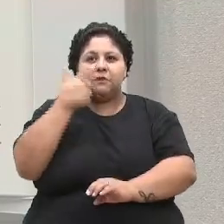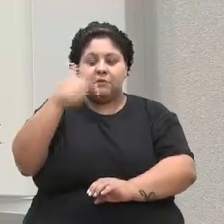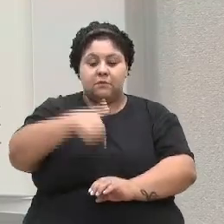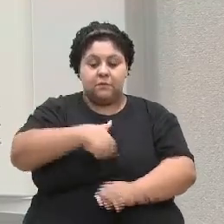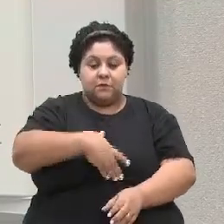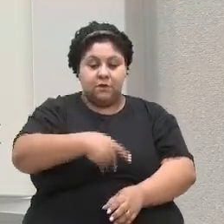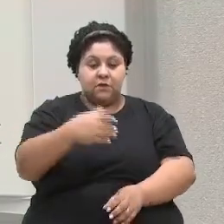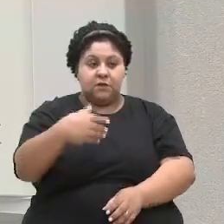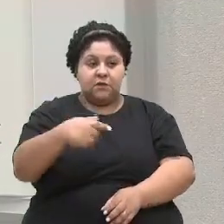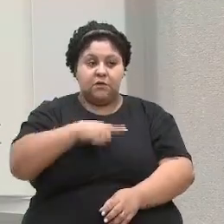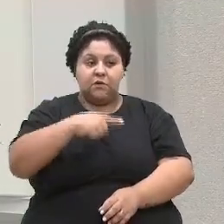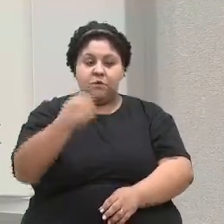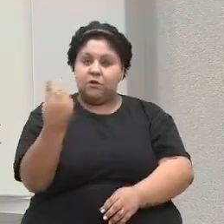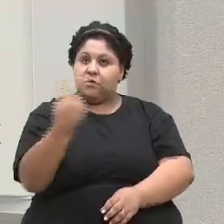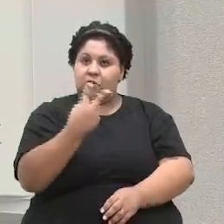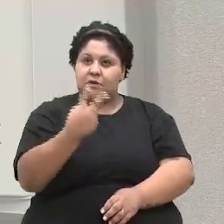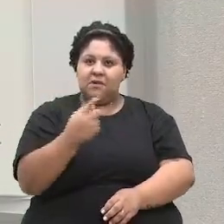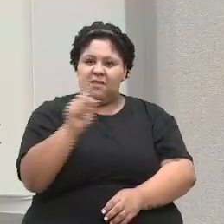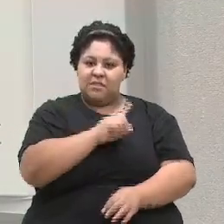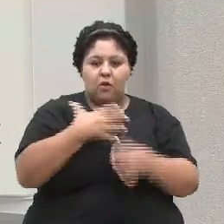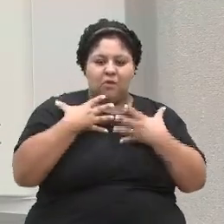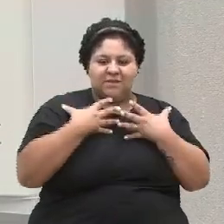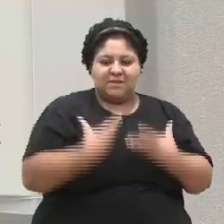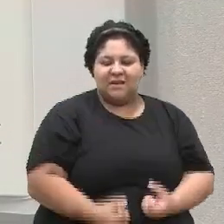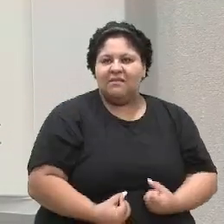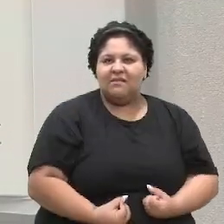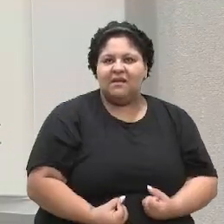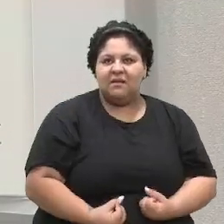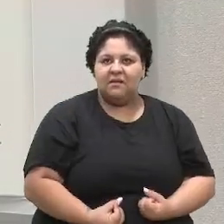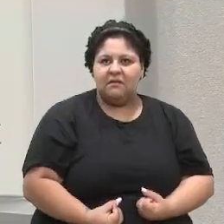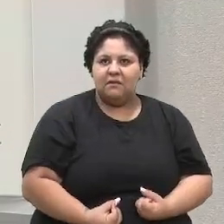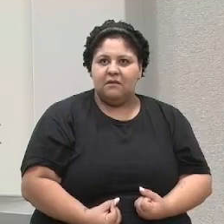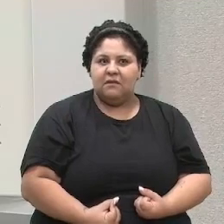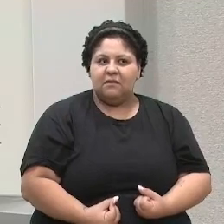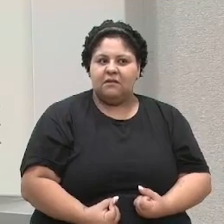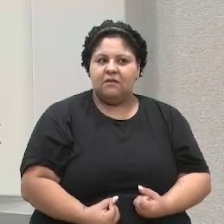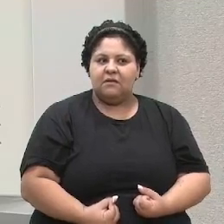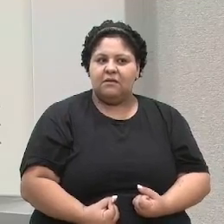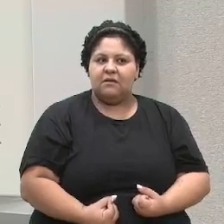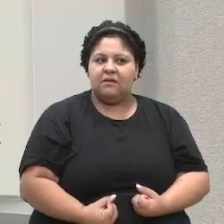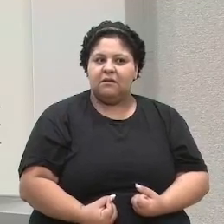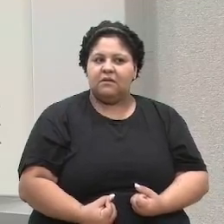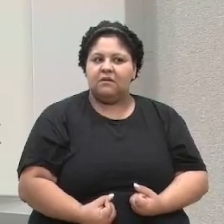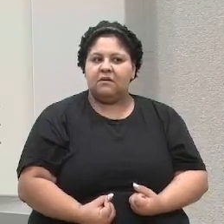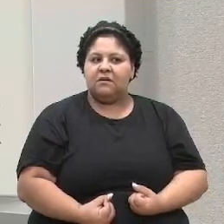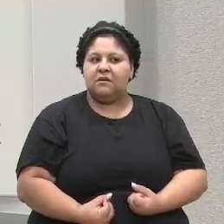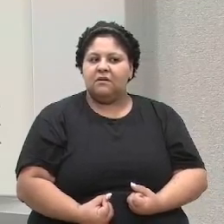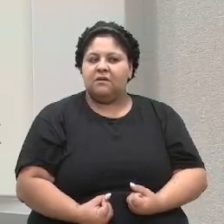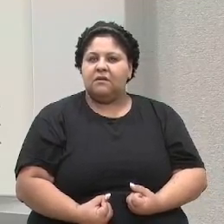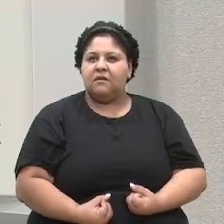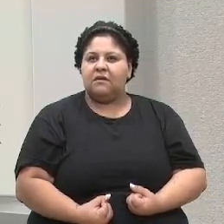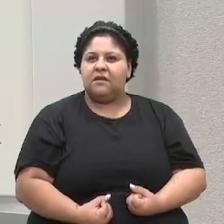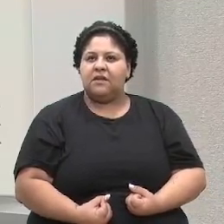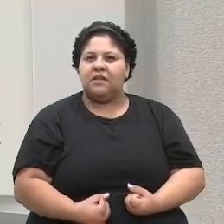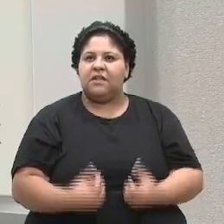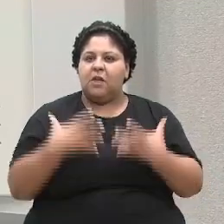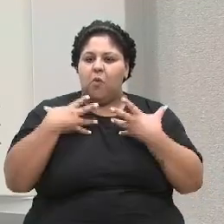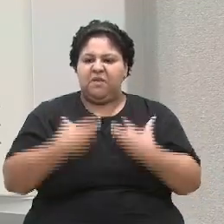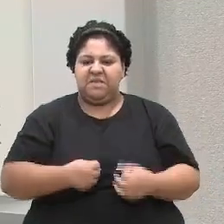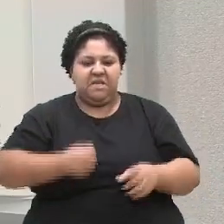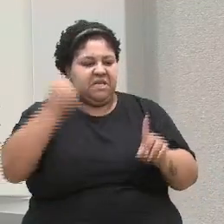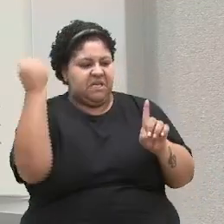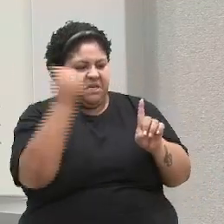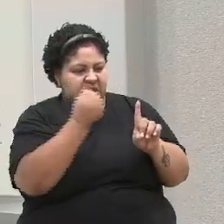2 filhas, não aceitem, né, o machismo, serem maltratadas e